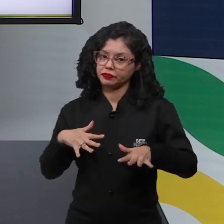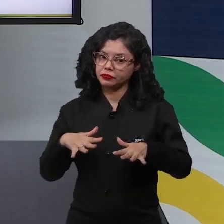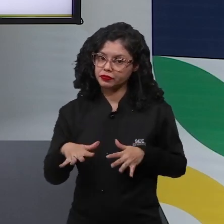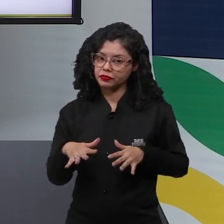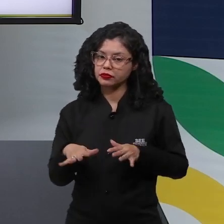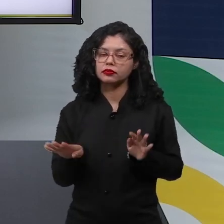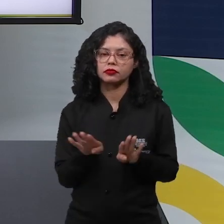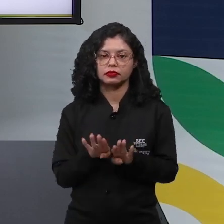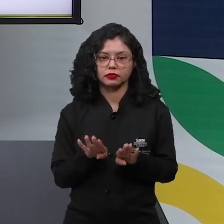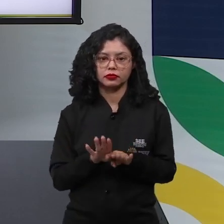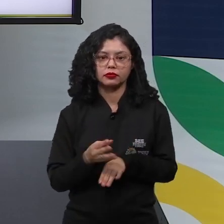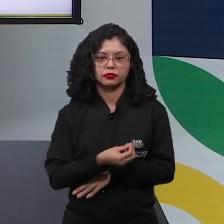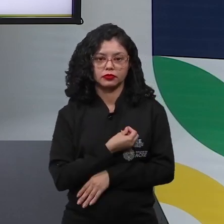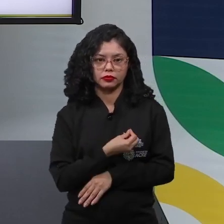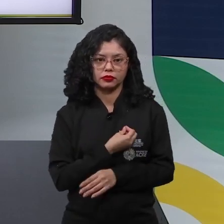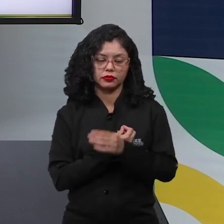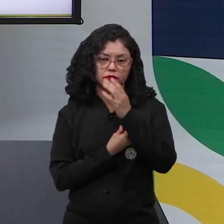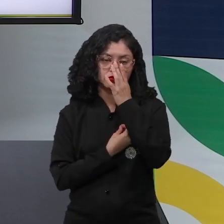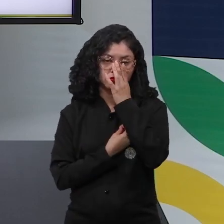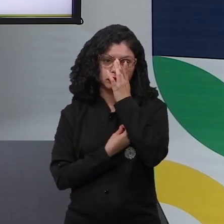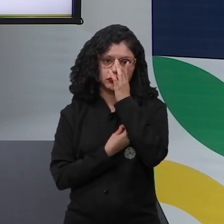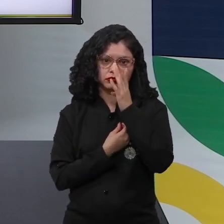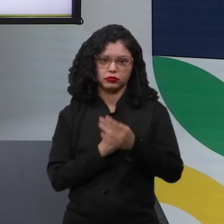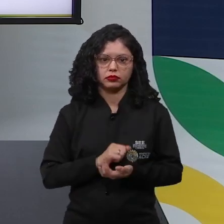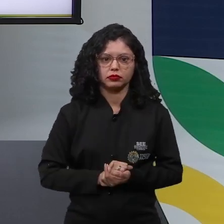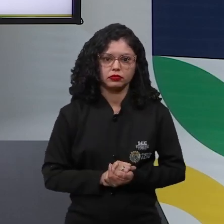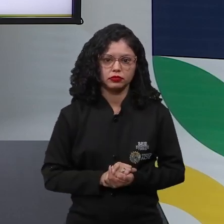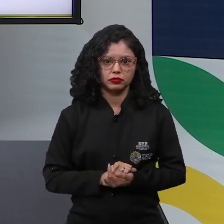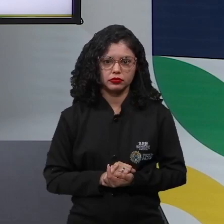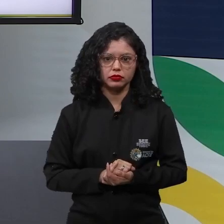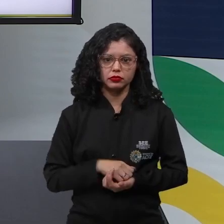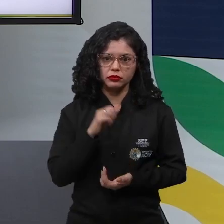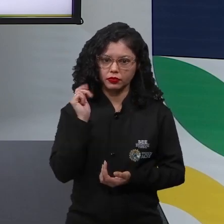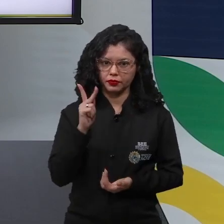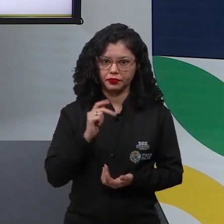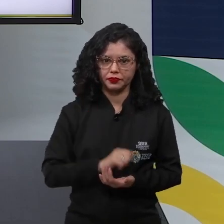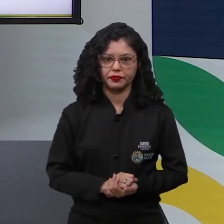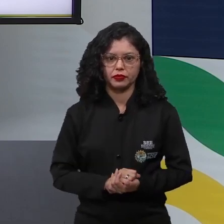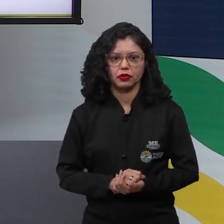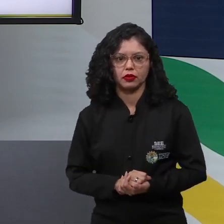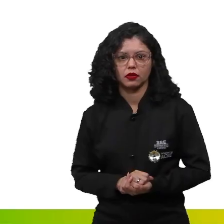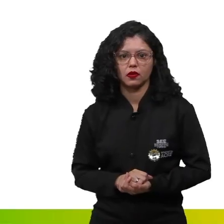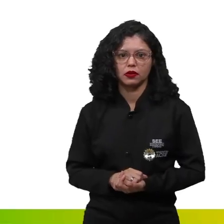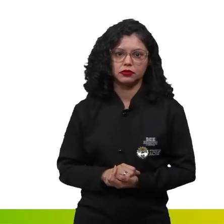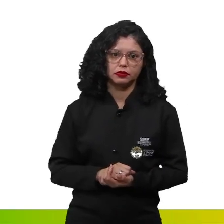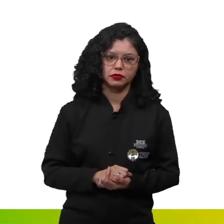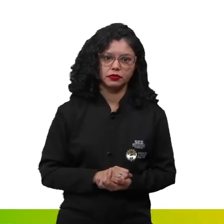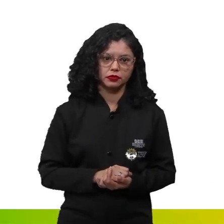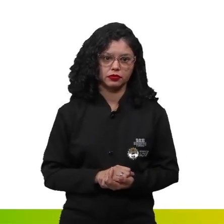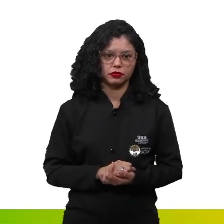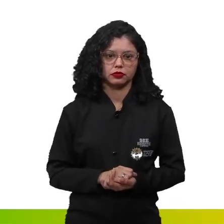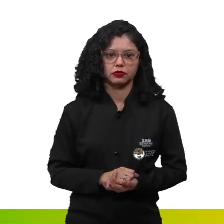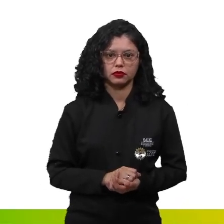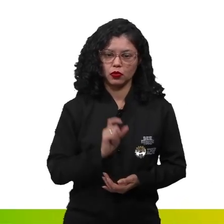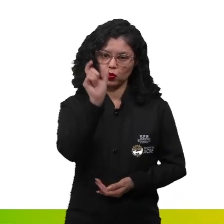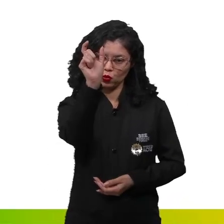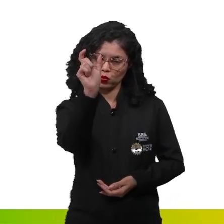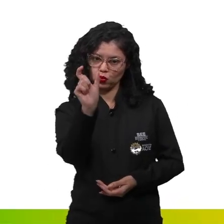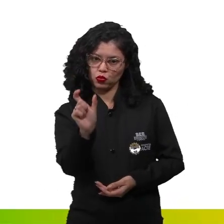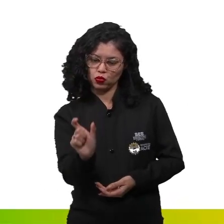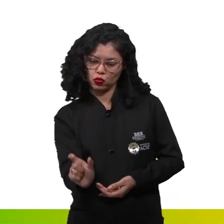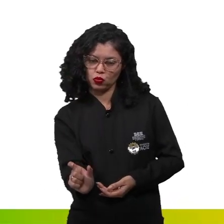involuntários, por assim dizer. São responsáveis pelo tronco encefálico. Tá ok? Próximo, vamos falar da